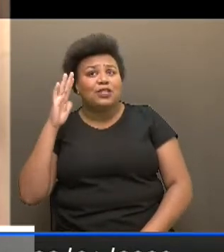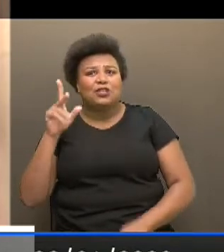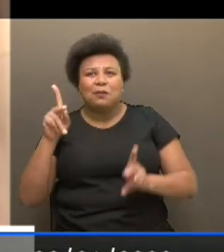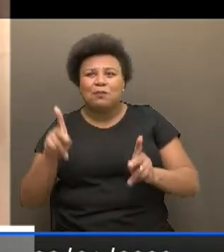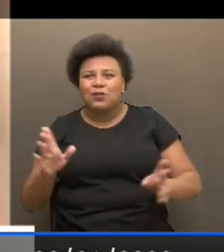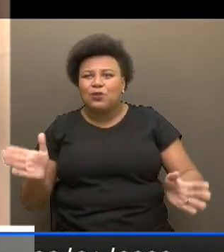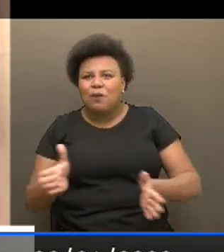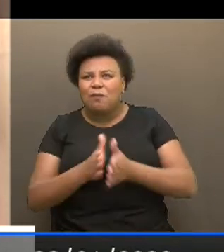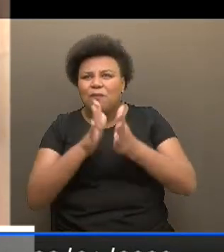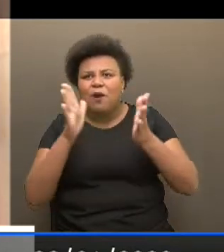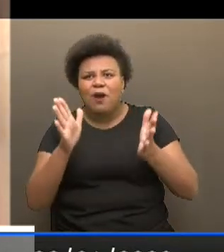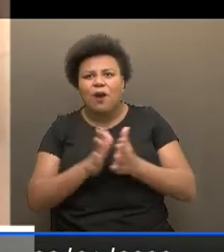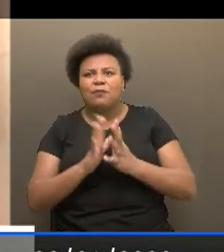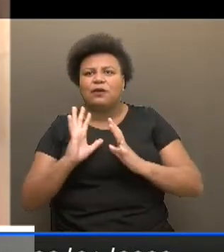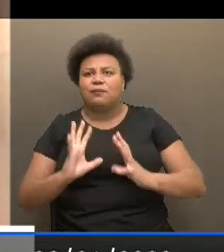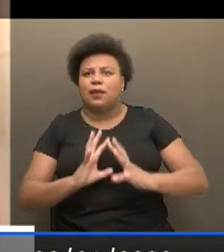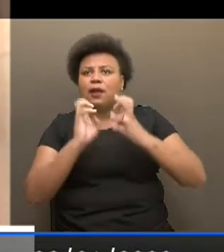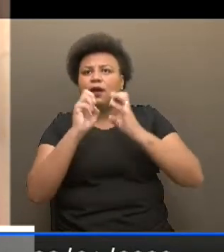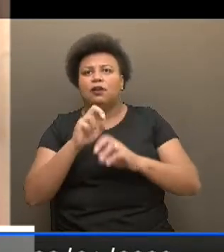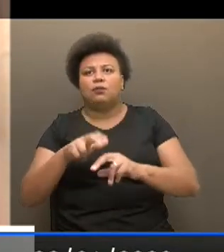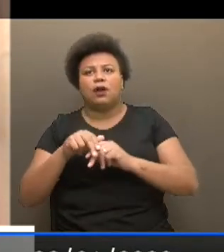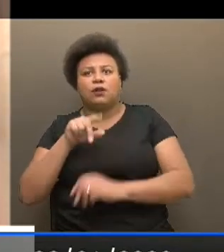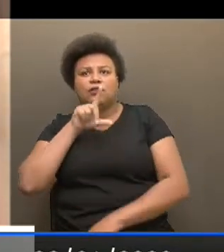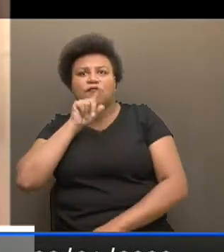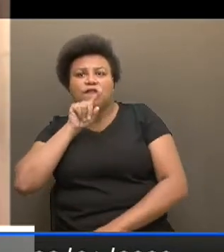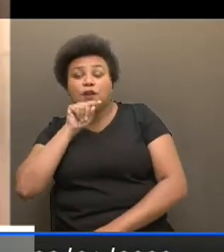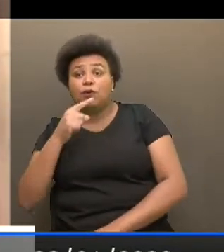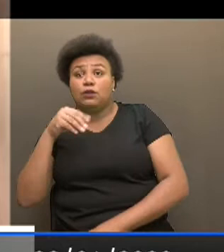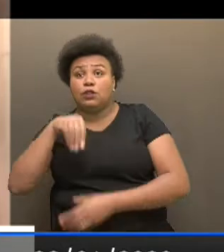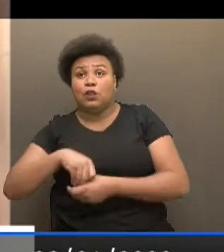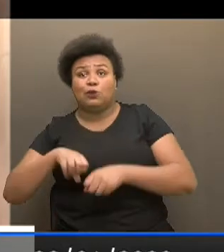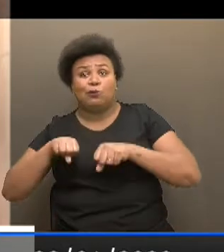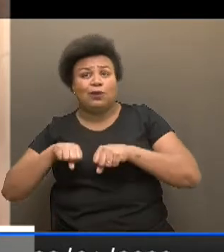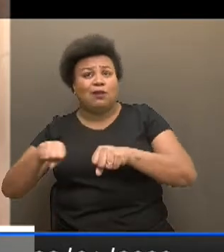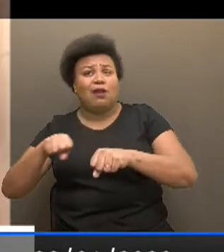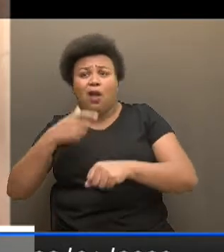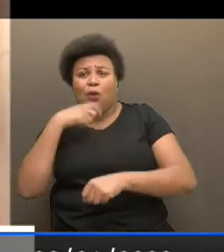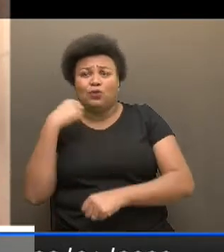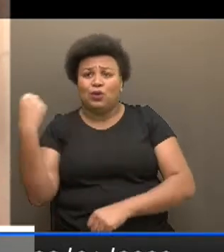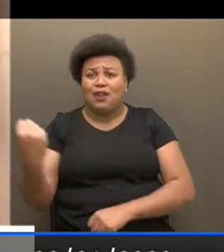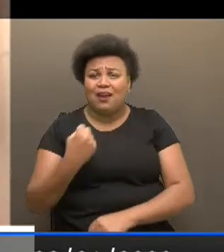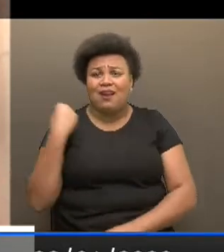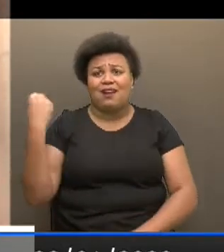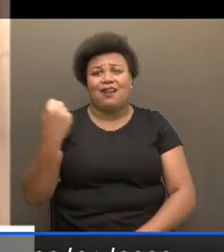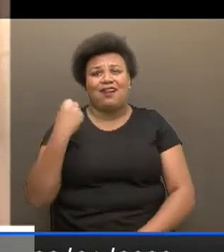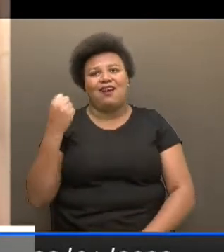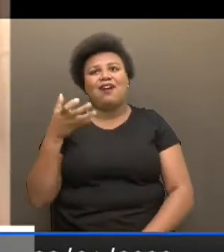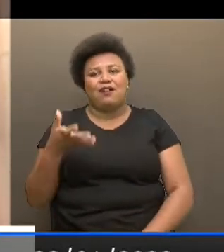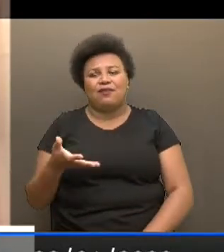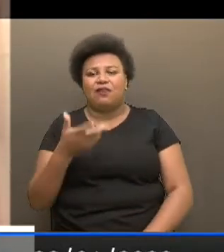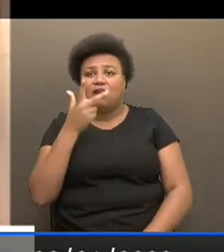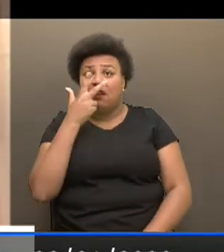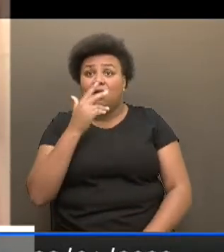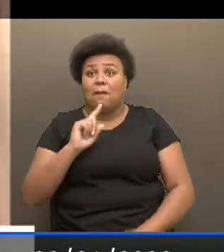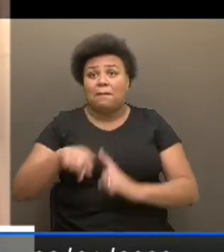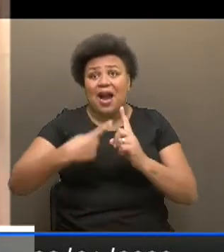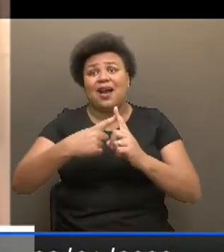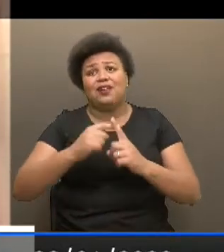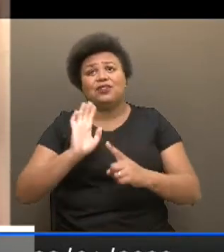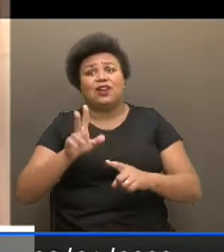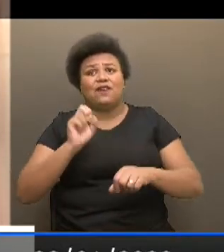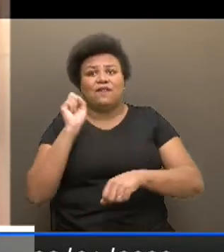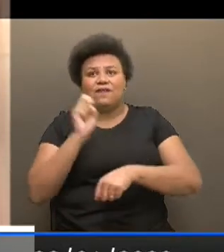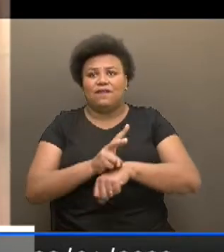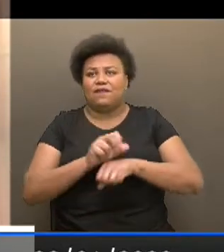disputando um quilo de frango num supermercado. Acho que seria um desastre além desse desastre que é o vírus em